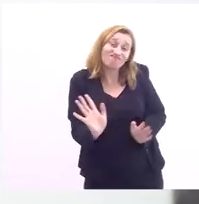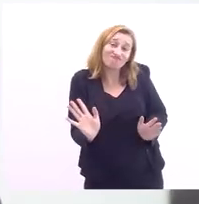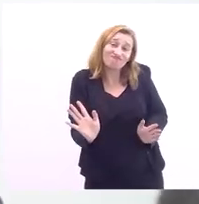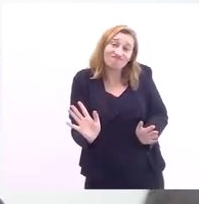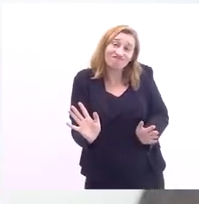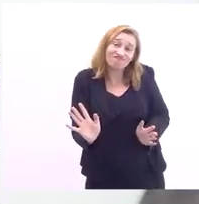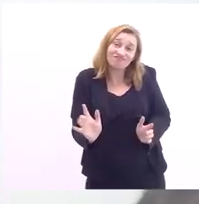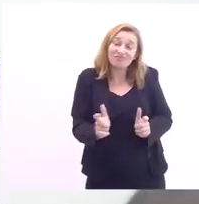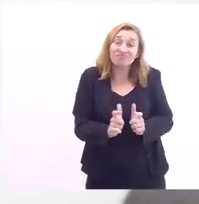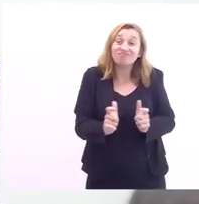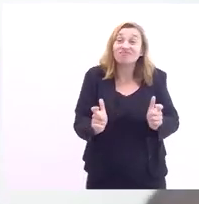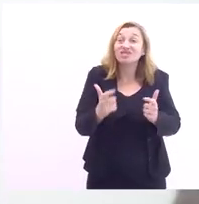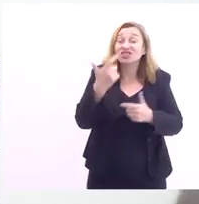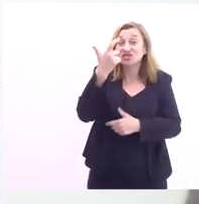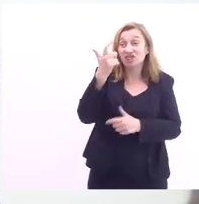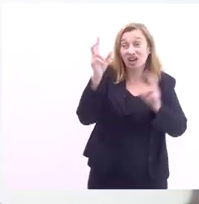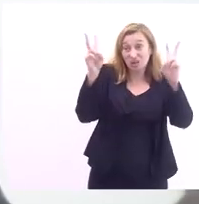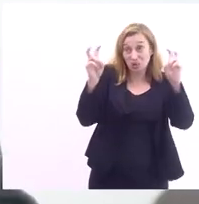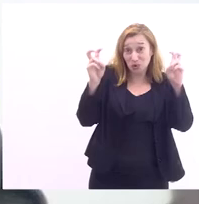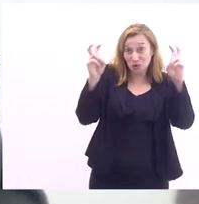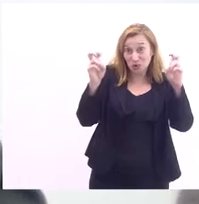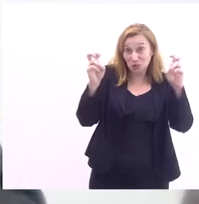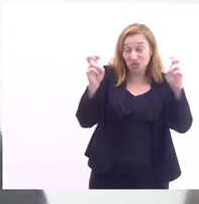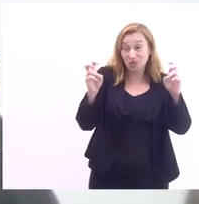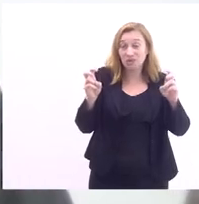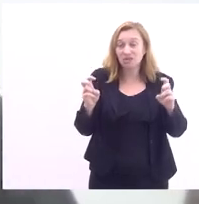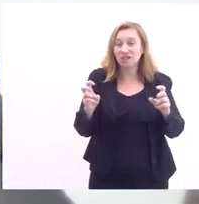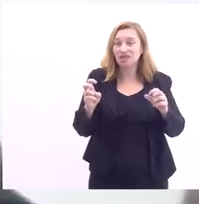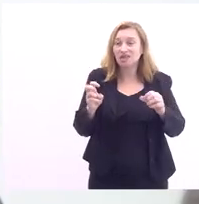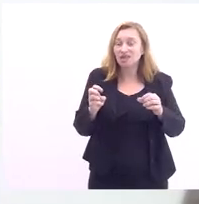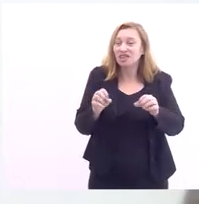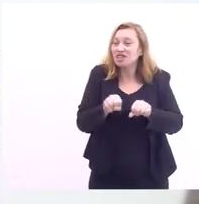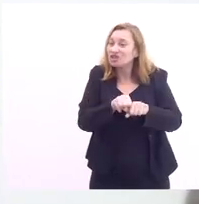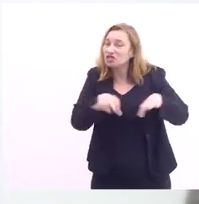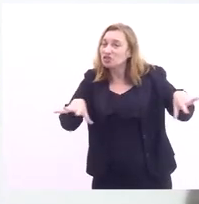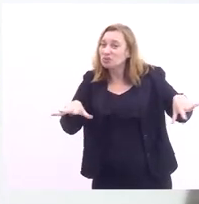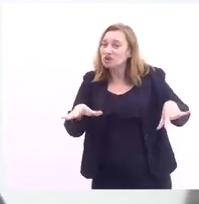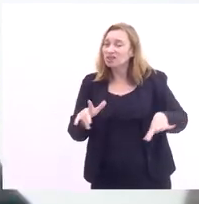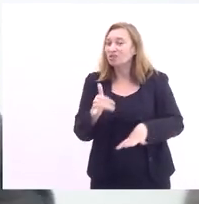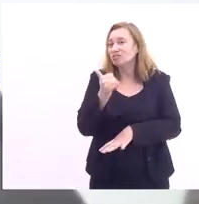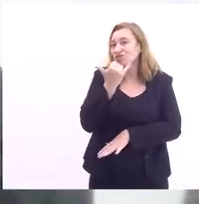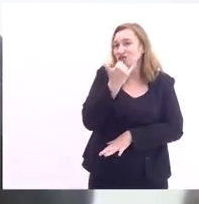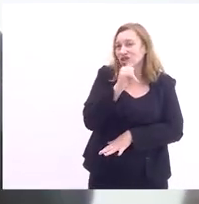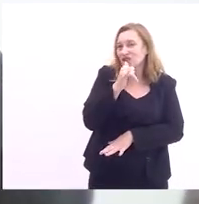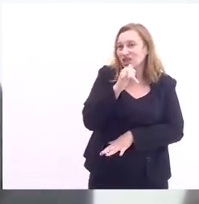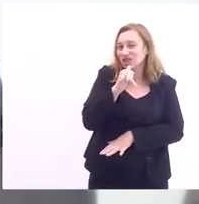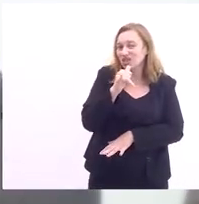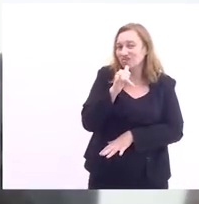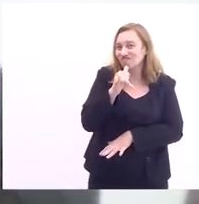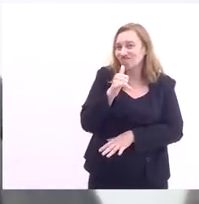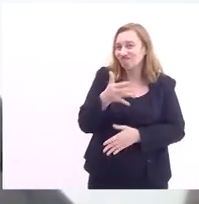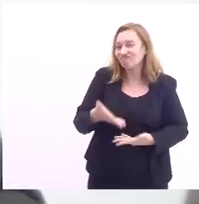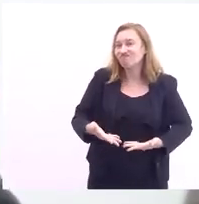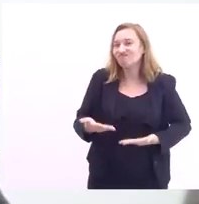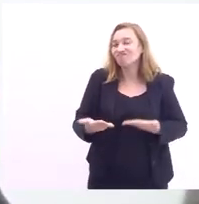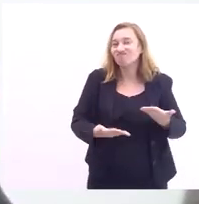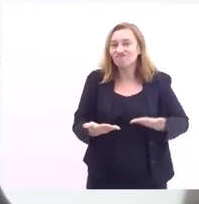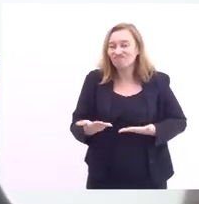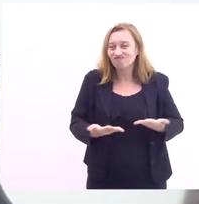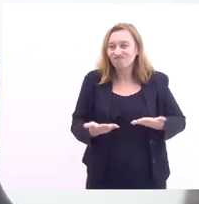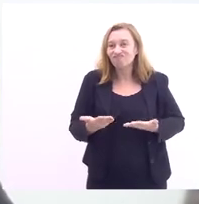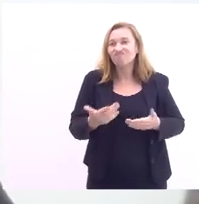A grande questão é que a distribuição de energia elétrica, o fornecimento de energia